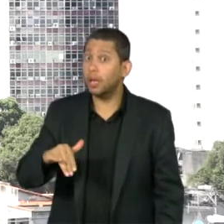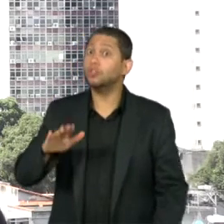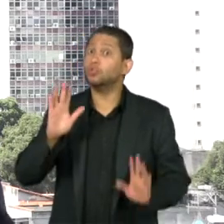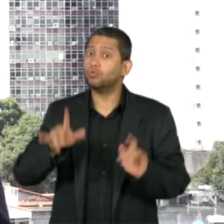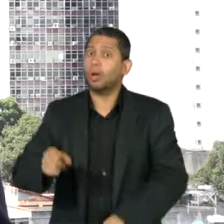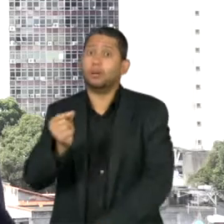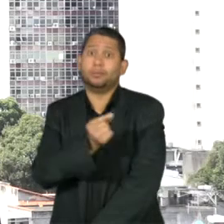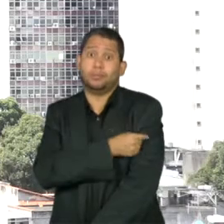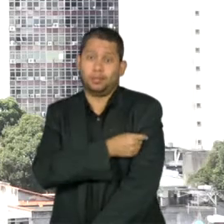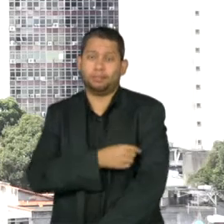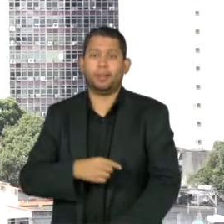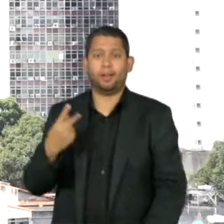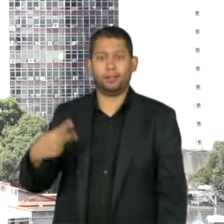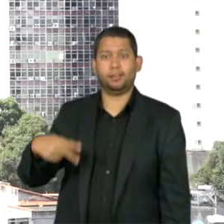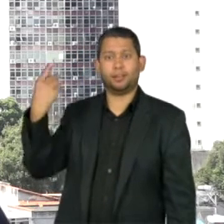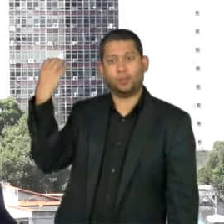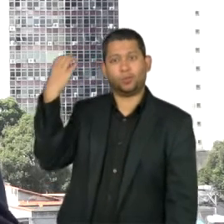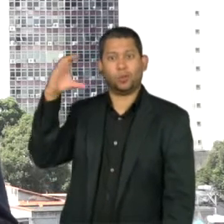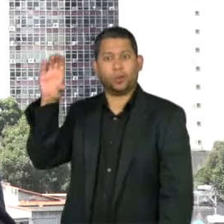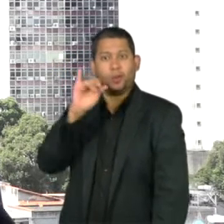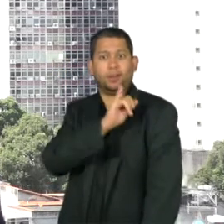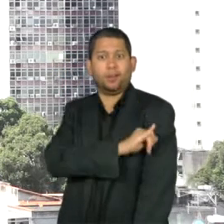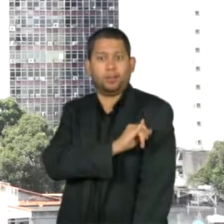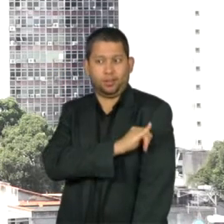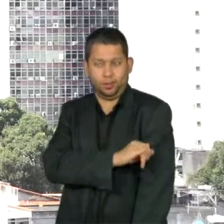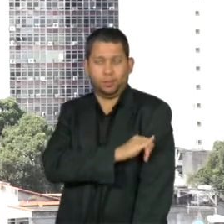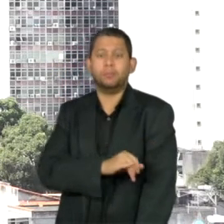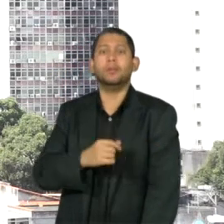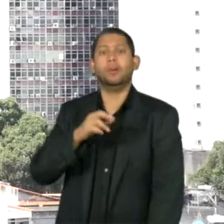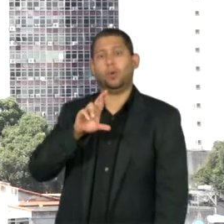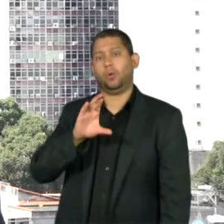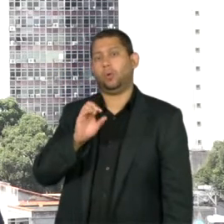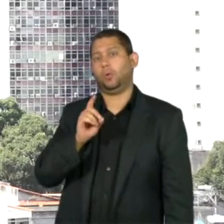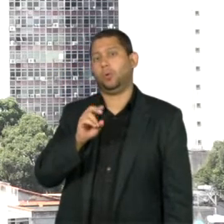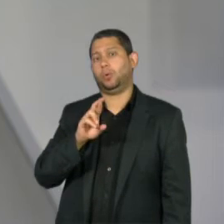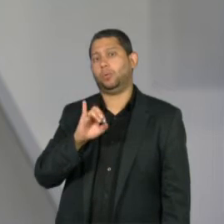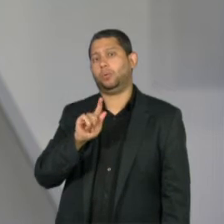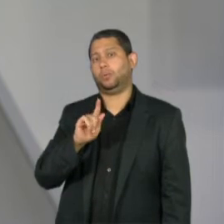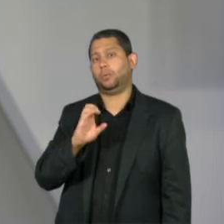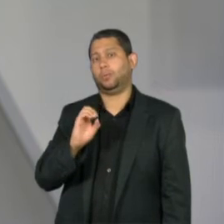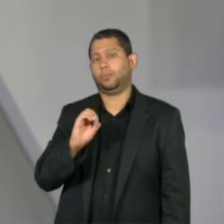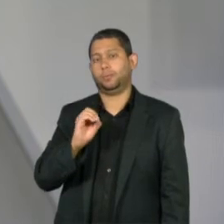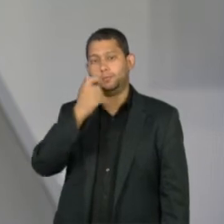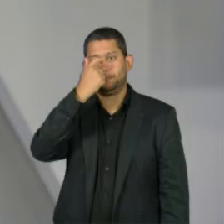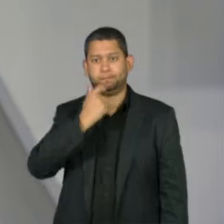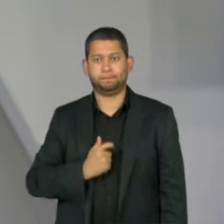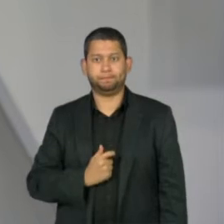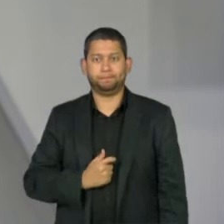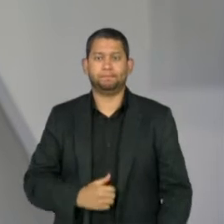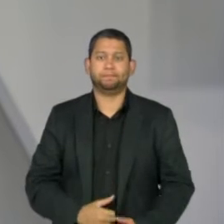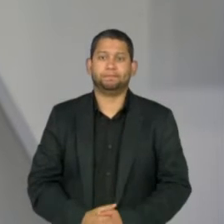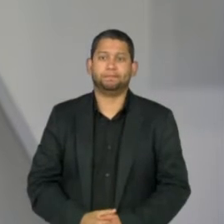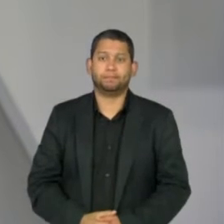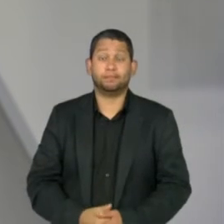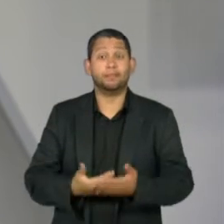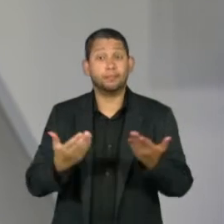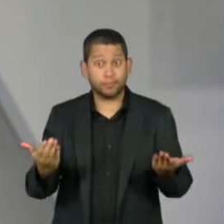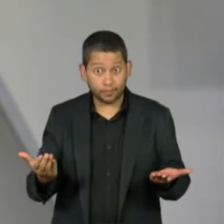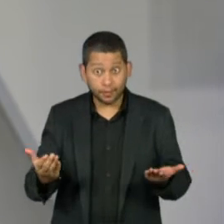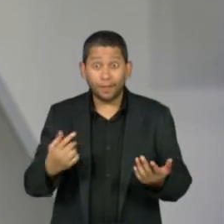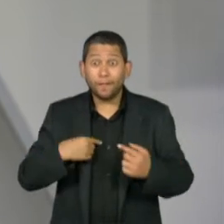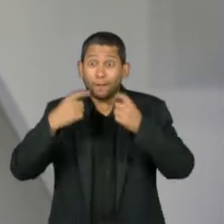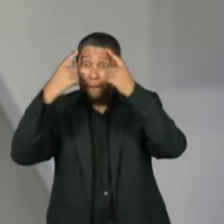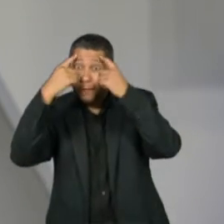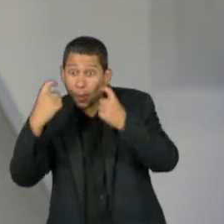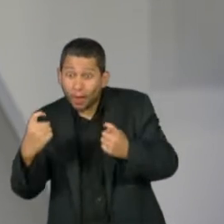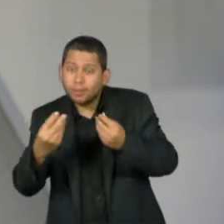vacinadas. De Niterói, Rio de Janeiro, Rodrigo Gomes para o Jornal da Tarde. A exposição à violência compromete